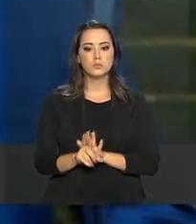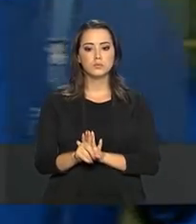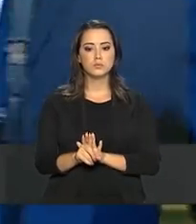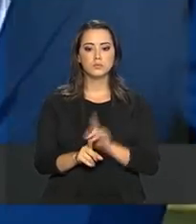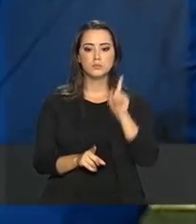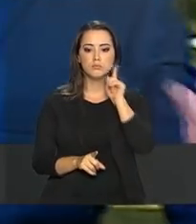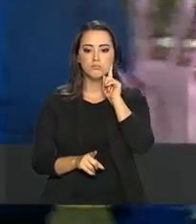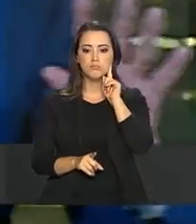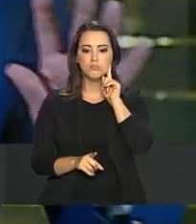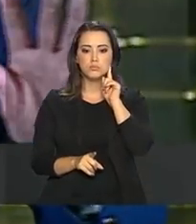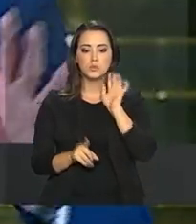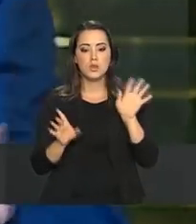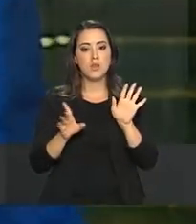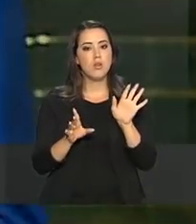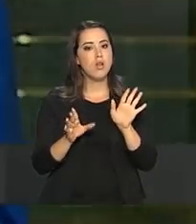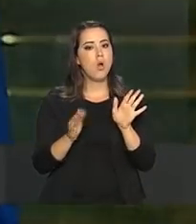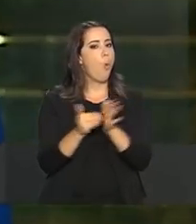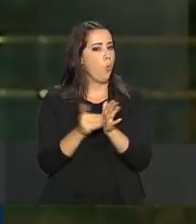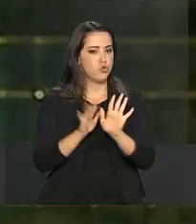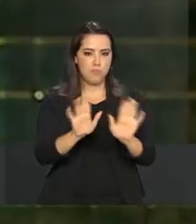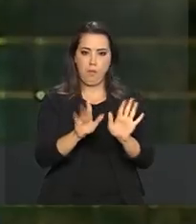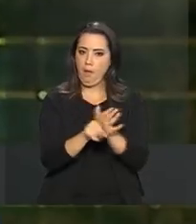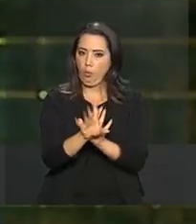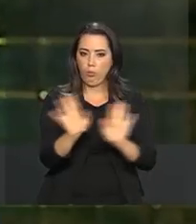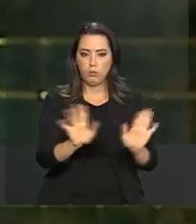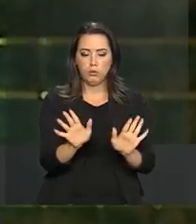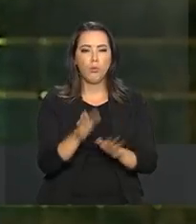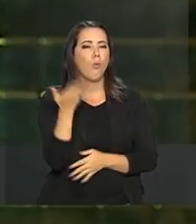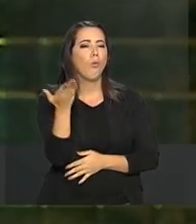mas se a última pergunta como é que é